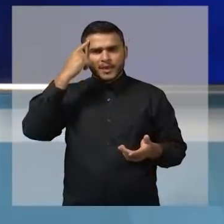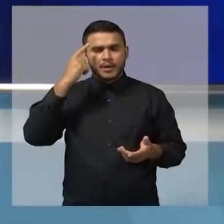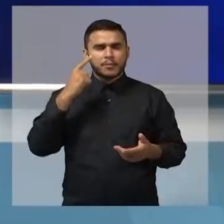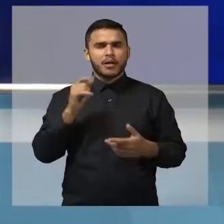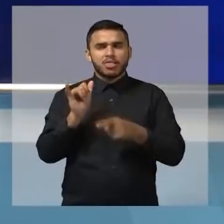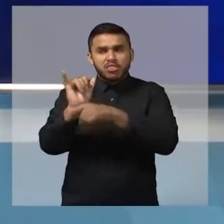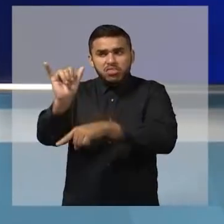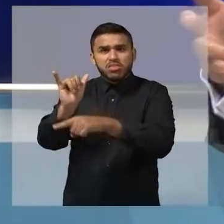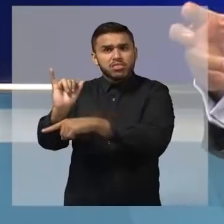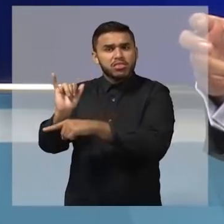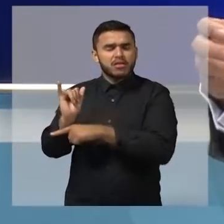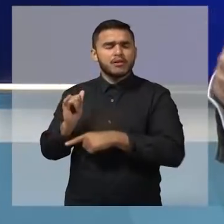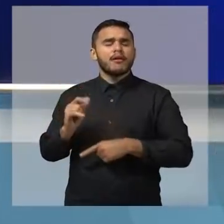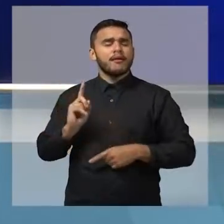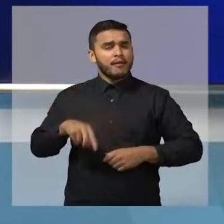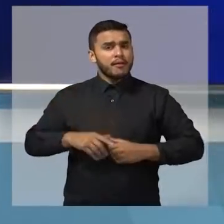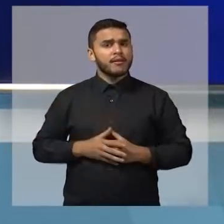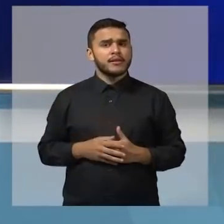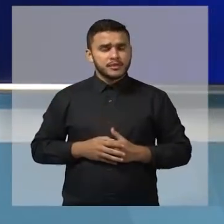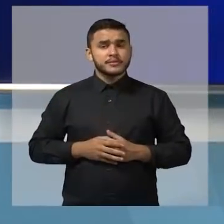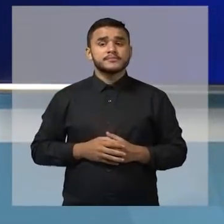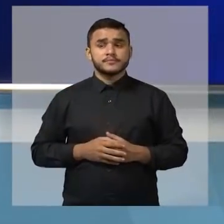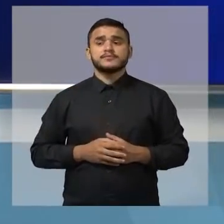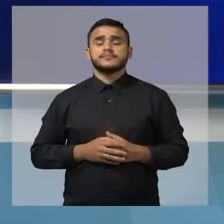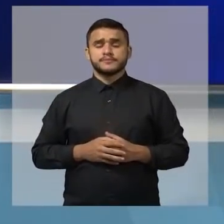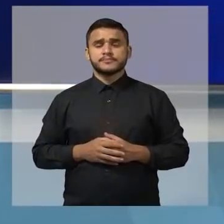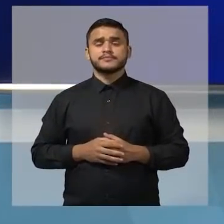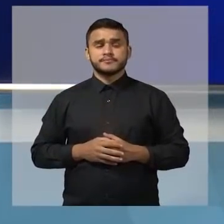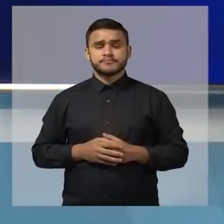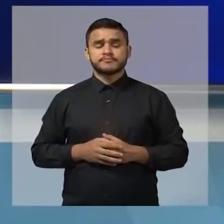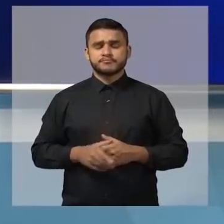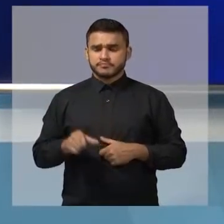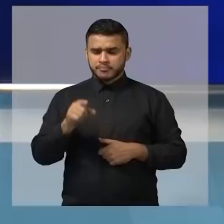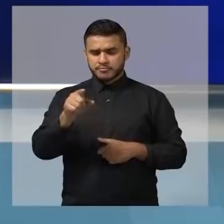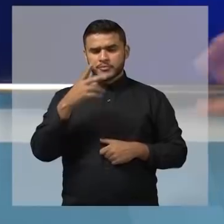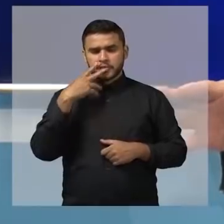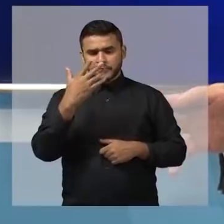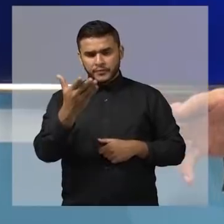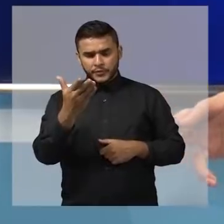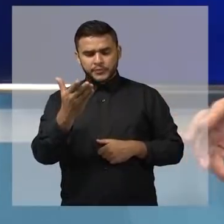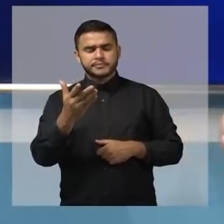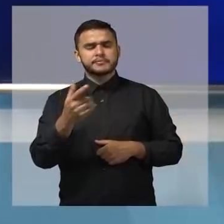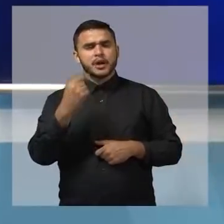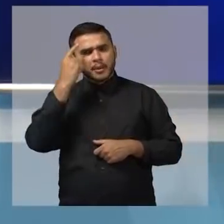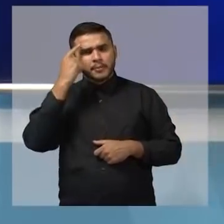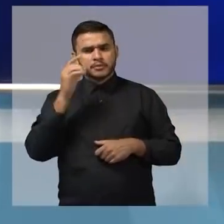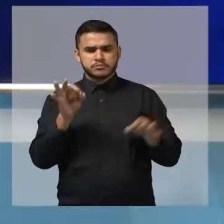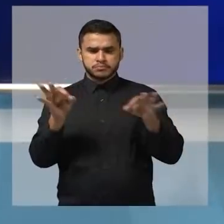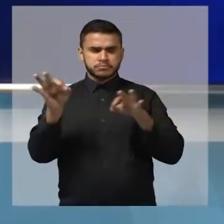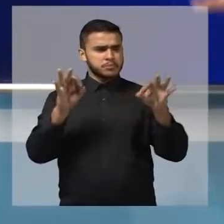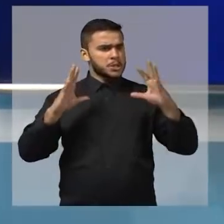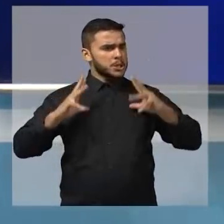ainda há pouco, no cuidado que o senhor tem mantido, de manter o sistema limpo,